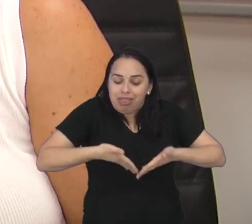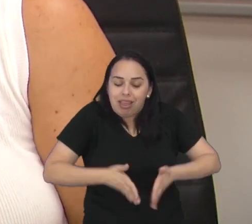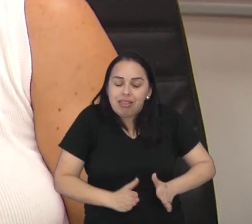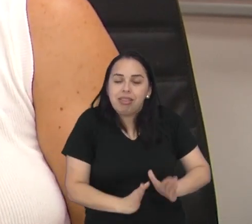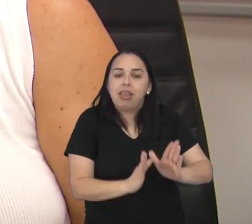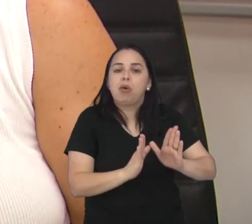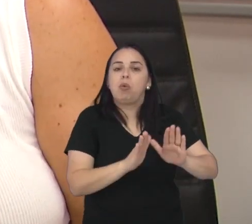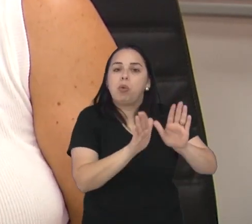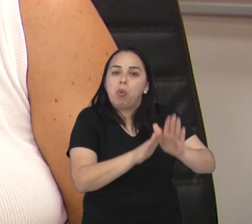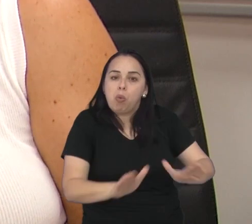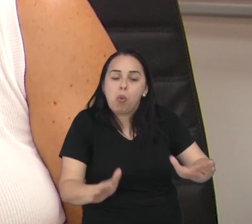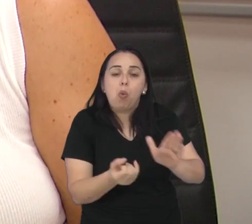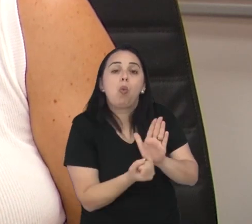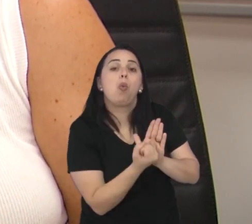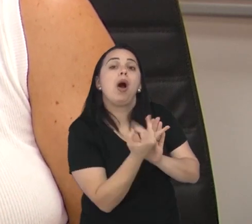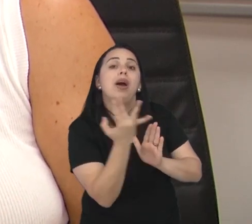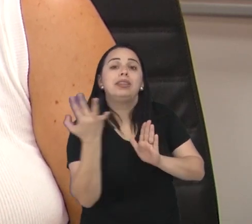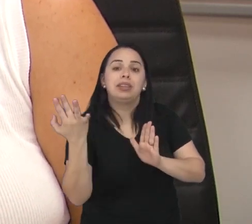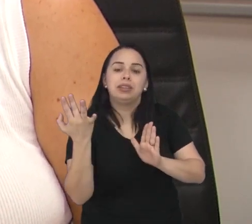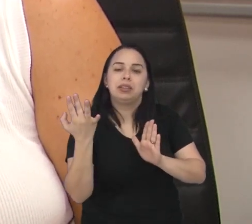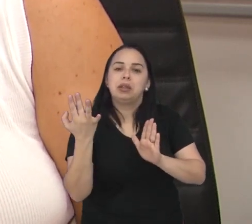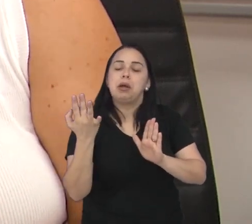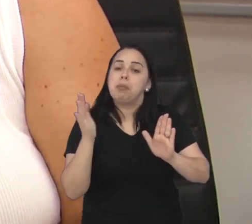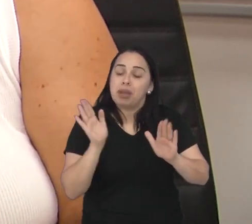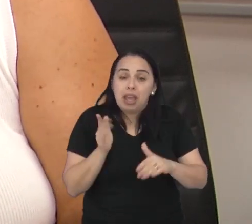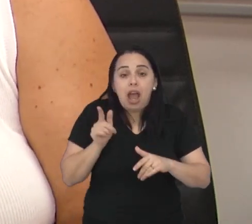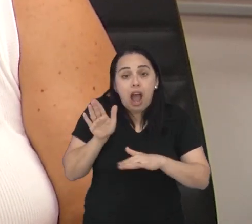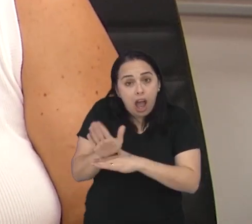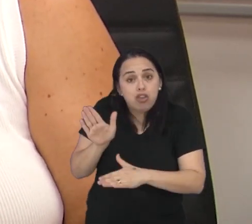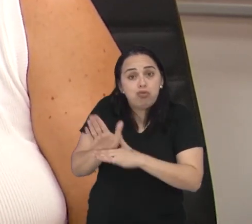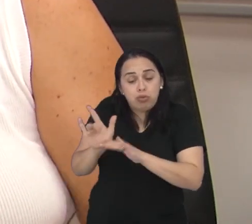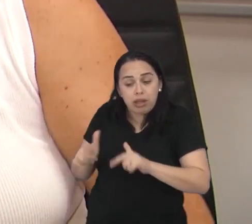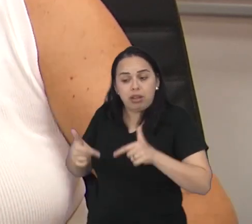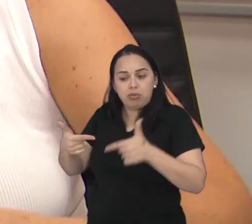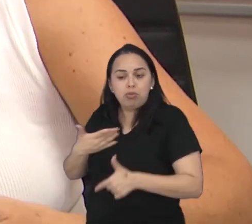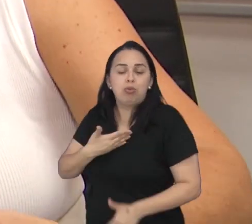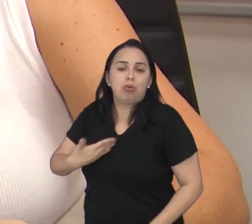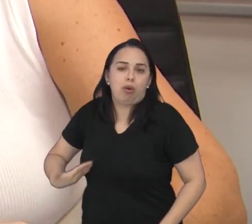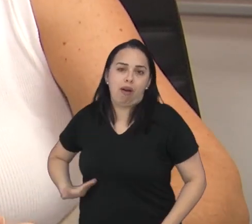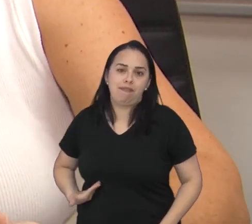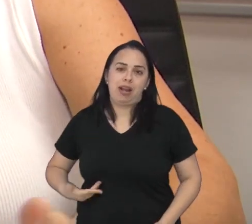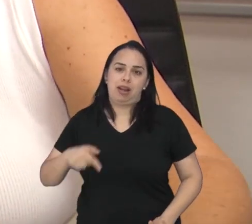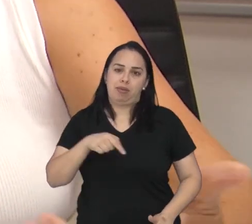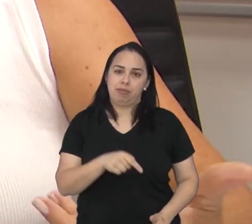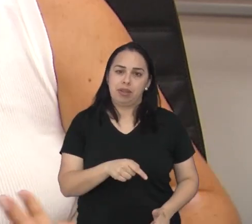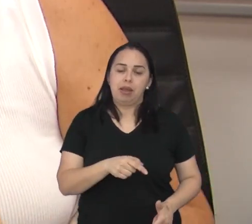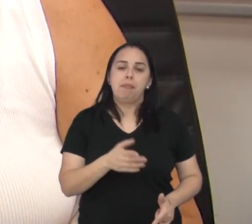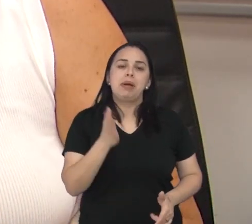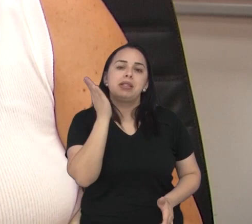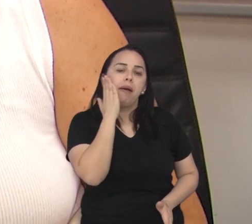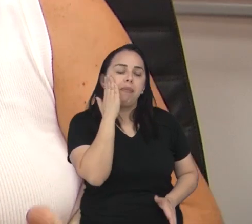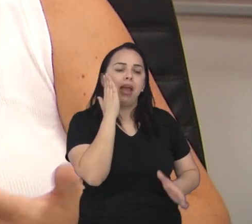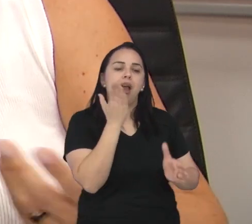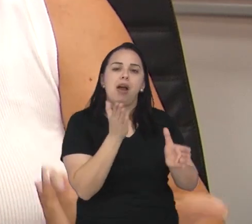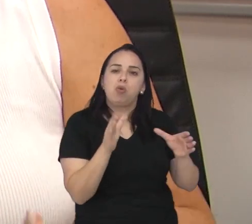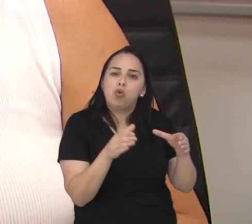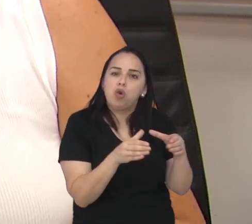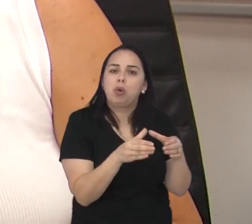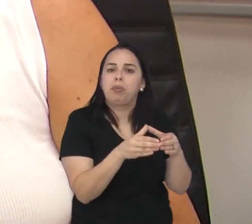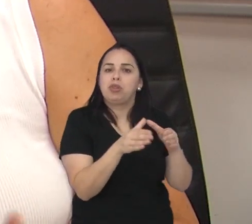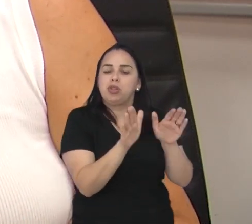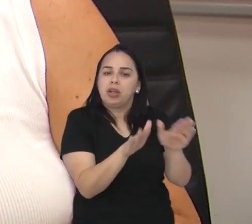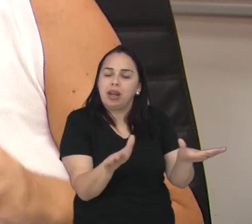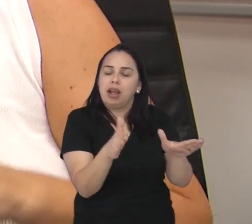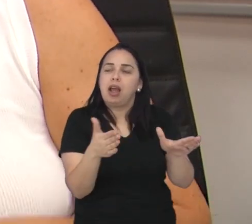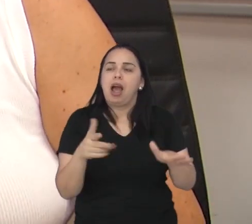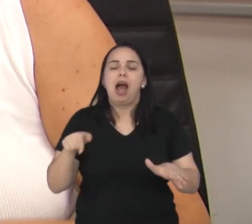na cidade, até mesmo para termos mais políticas públicas para esse grupo de crianças,